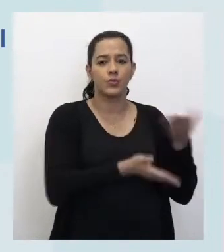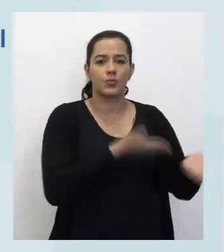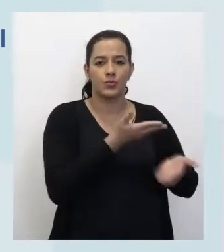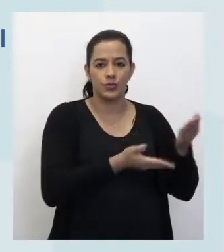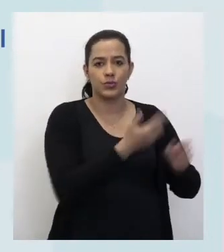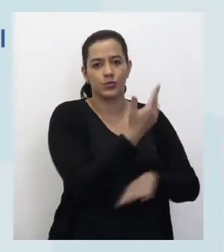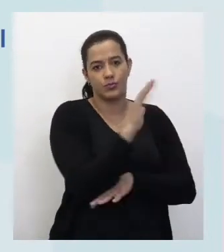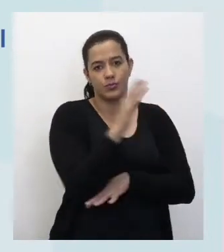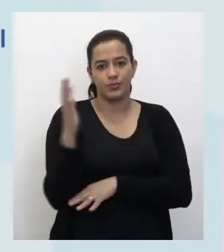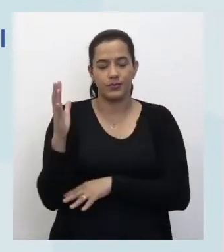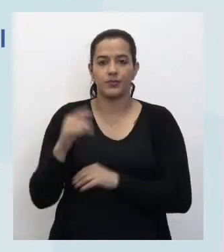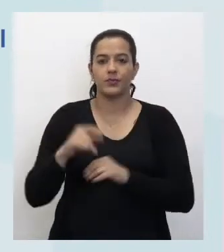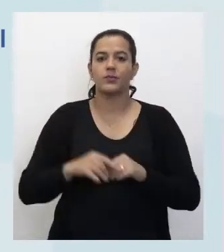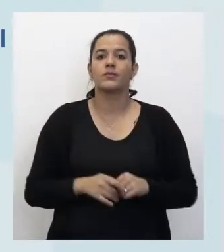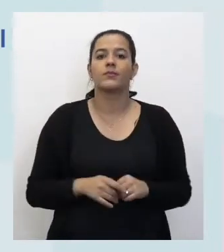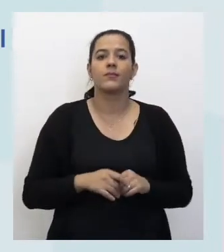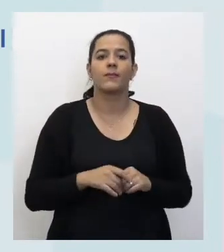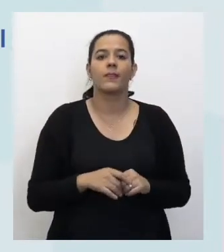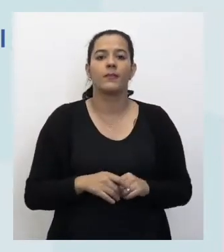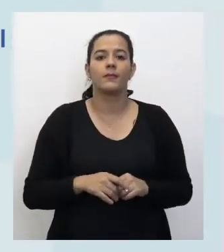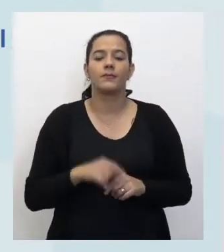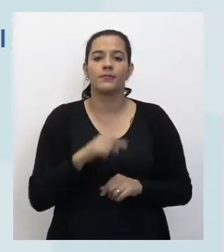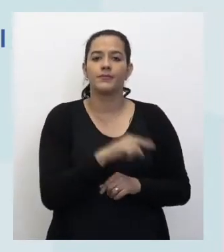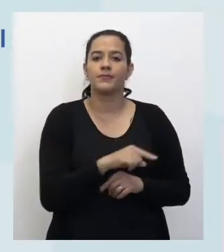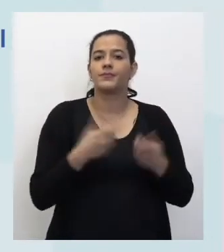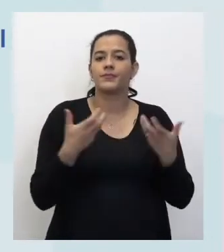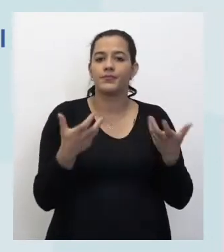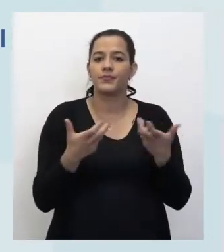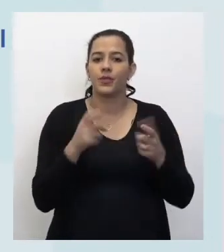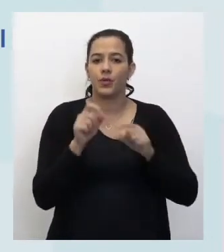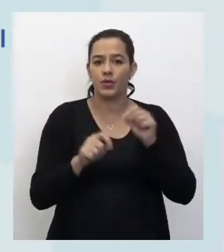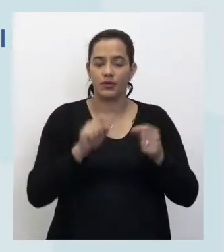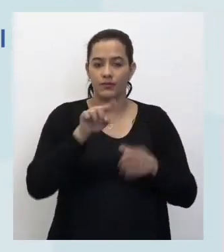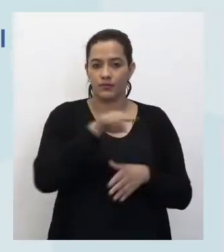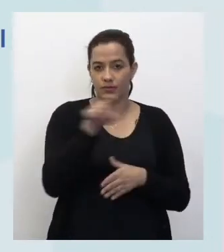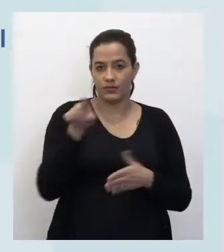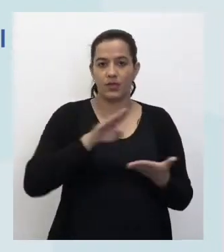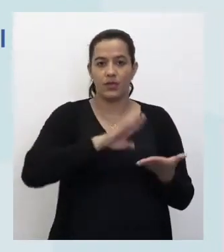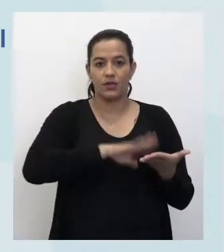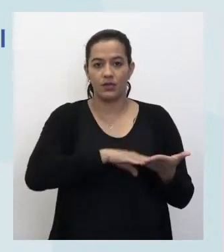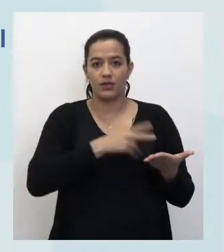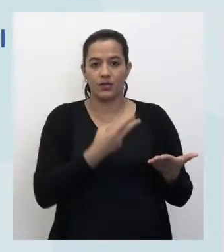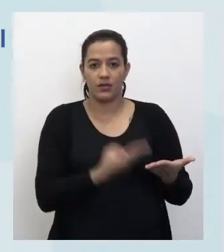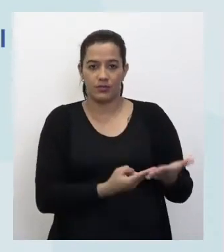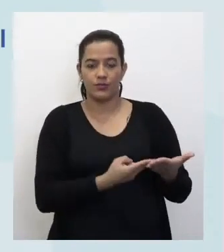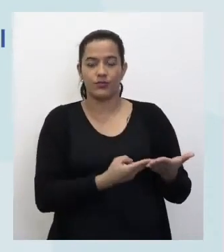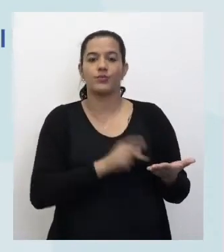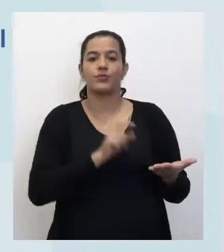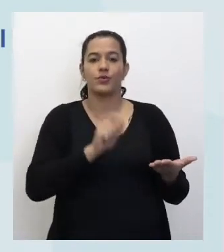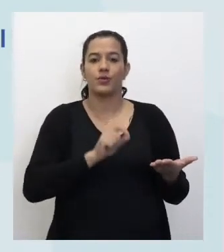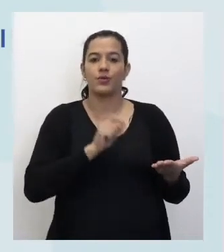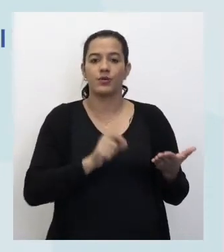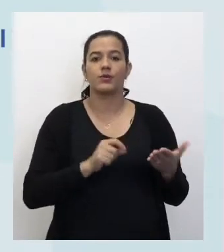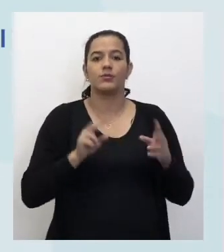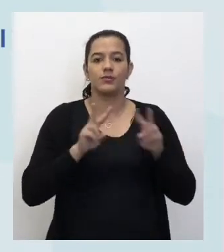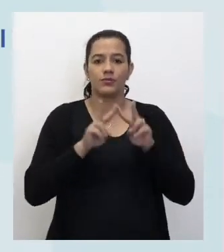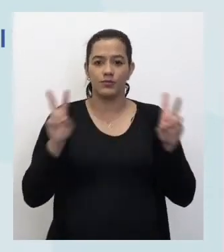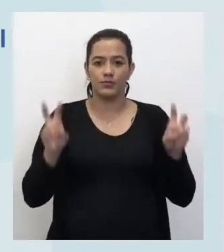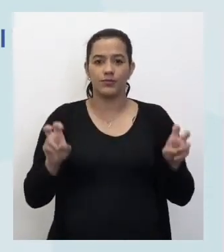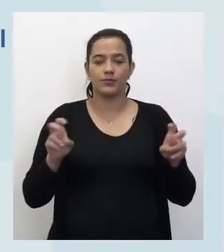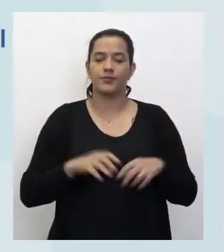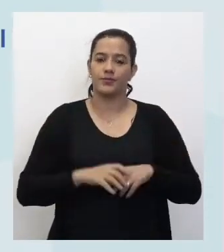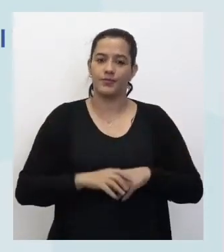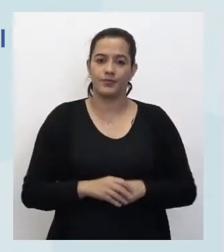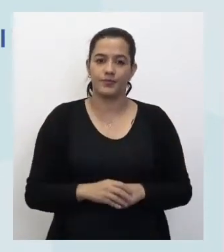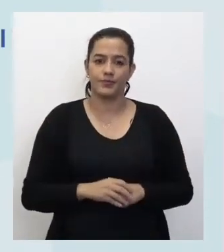significa? I really want to translate it. Eu quero realmente que vocês traduzam esse título que está aí. Unsustainable